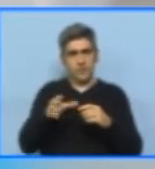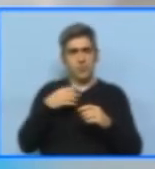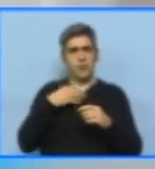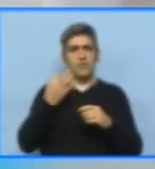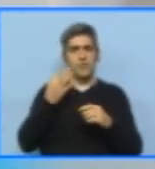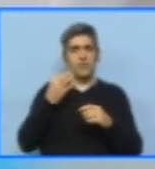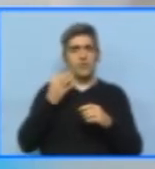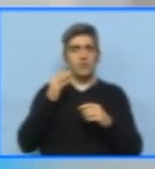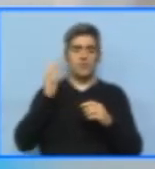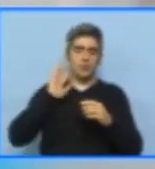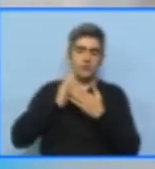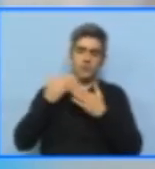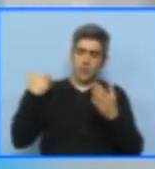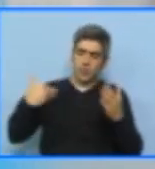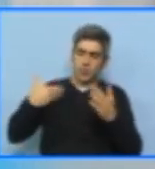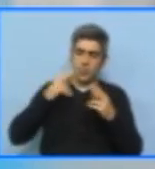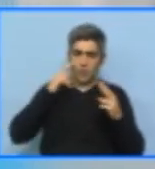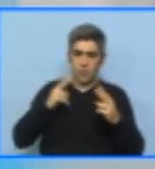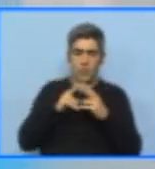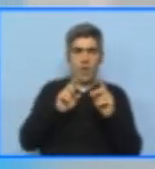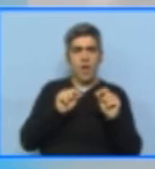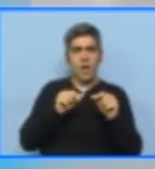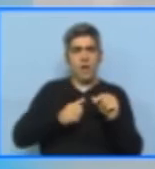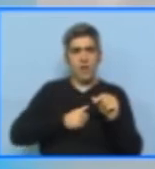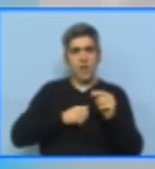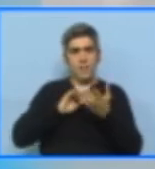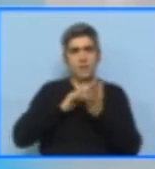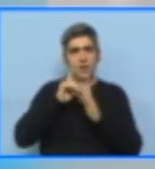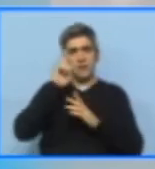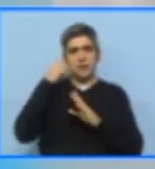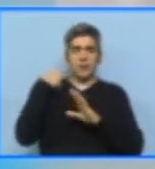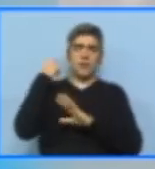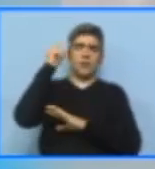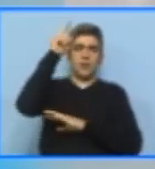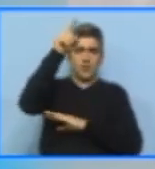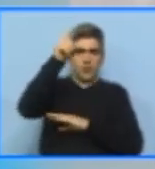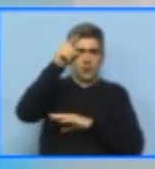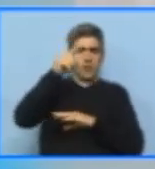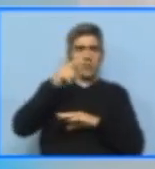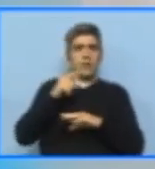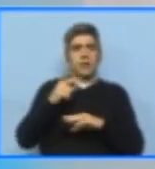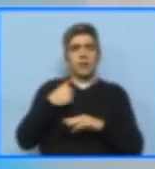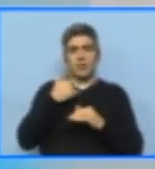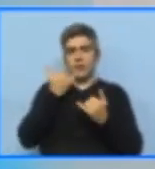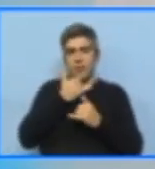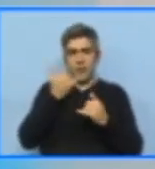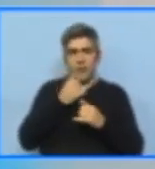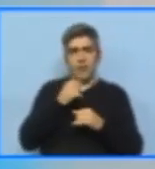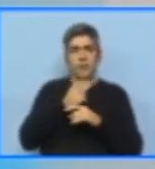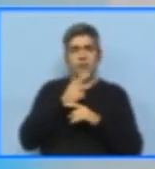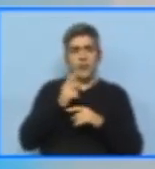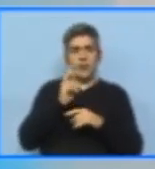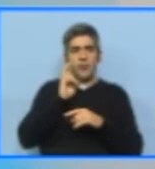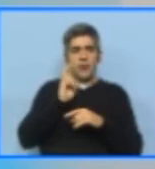estive nestes dias no encontro das rádios católicas do Brasil e fiquei feliz da vida por